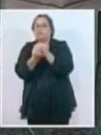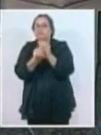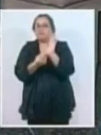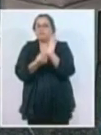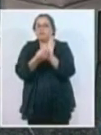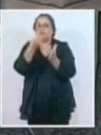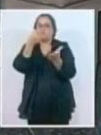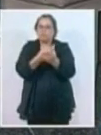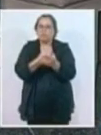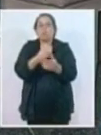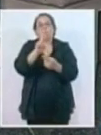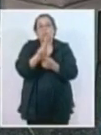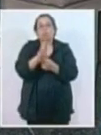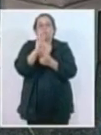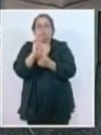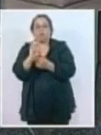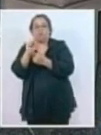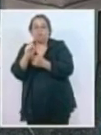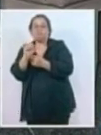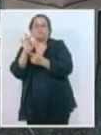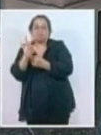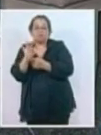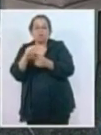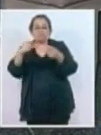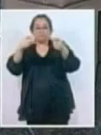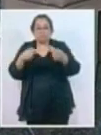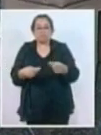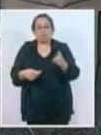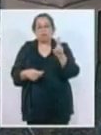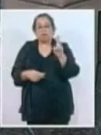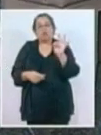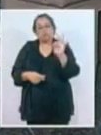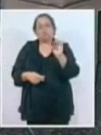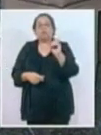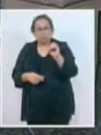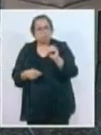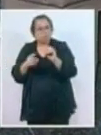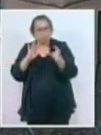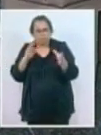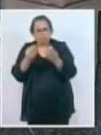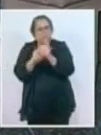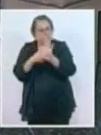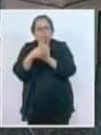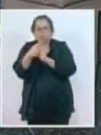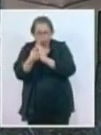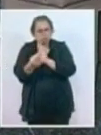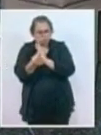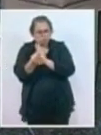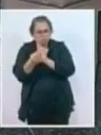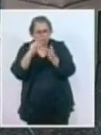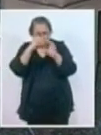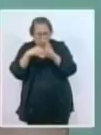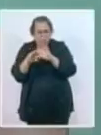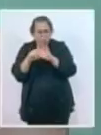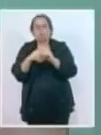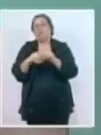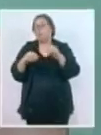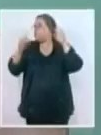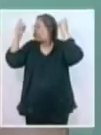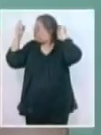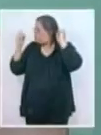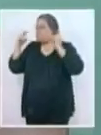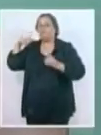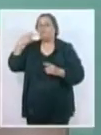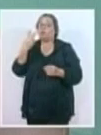A UBSF, né? UBS do bairro do Tocantins também foi uma emenda sua. O vereador Luiz Eduardo Dudu